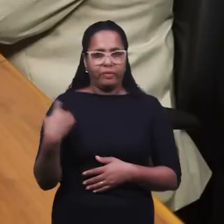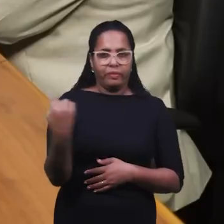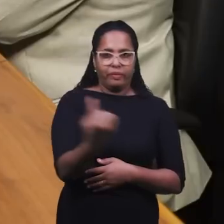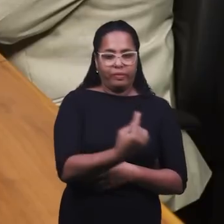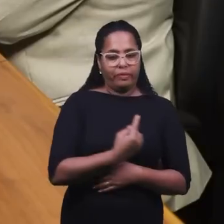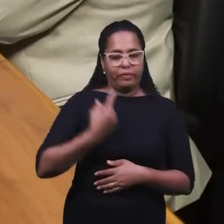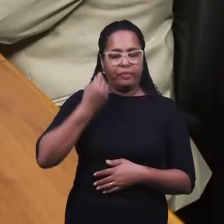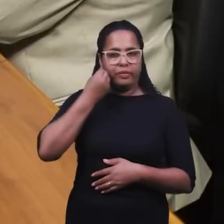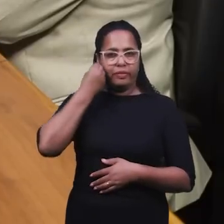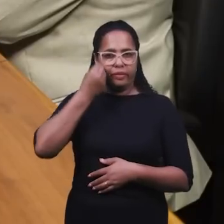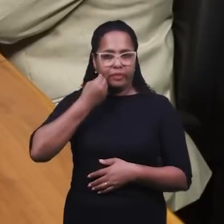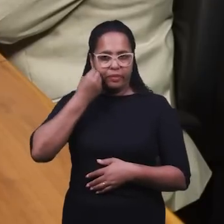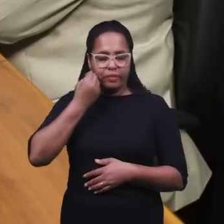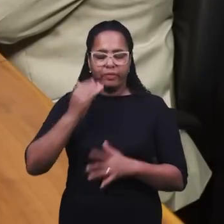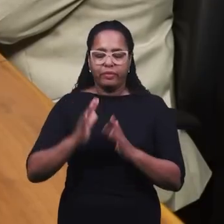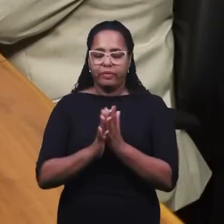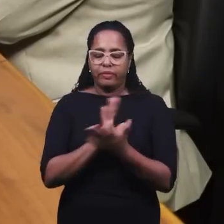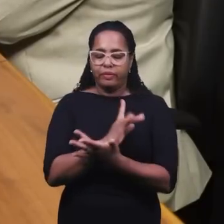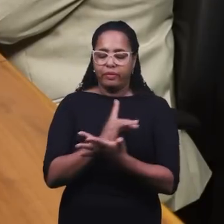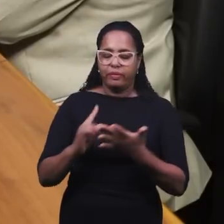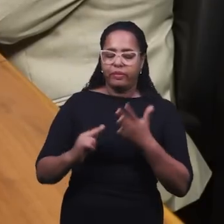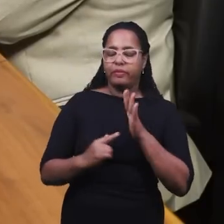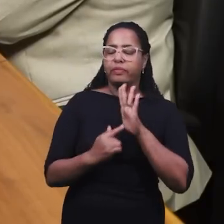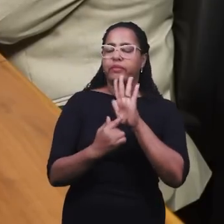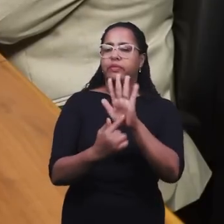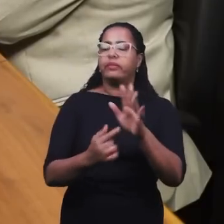diaconato, mas